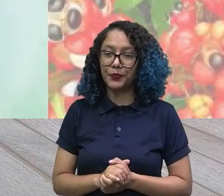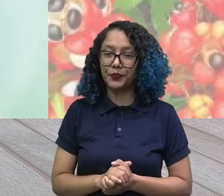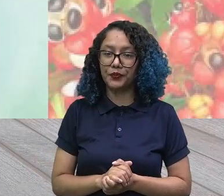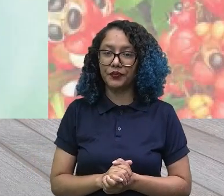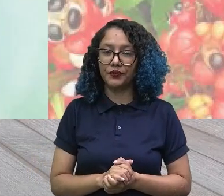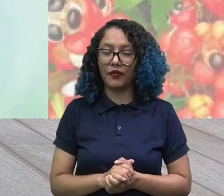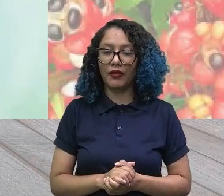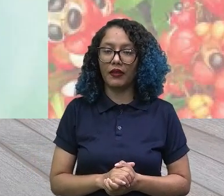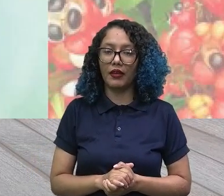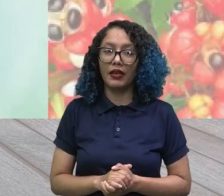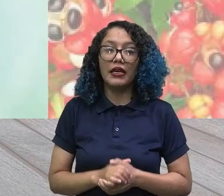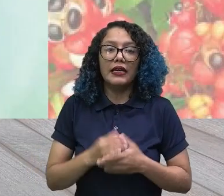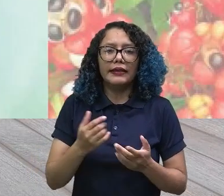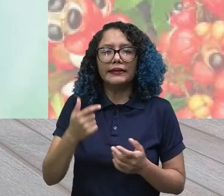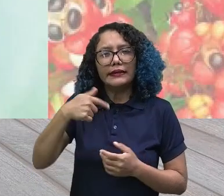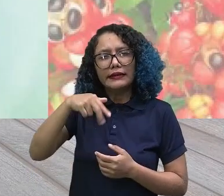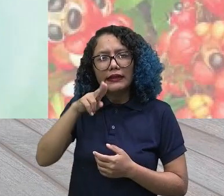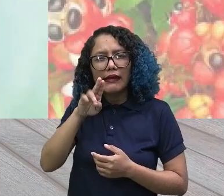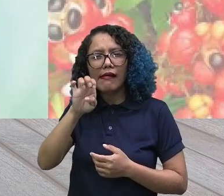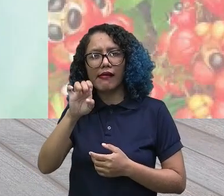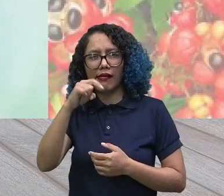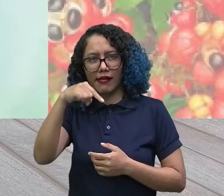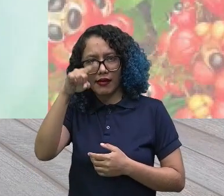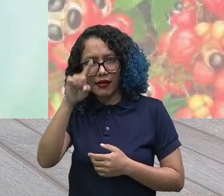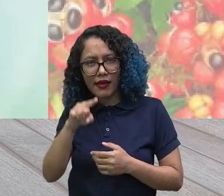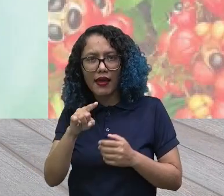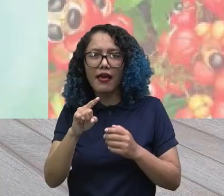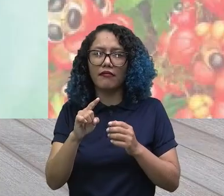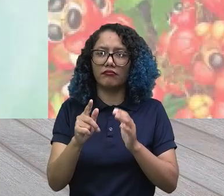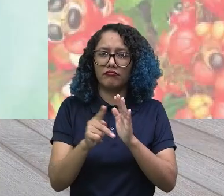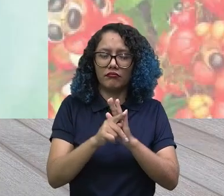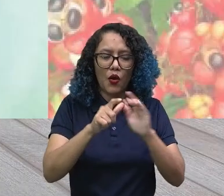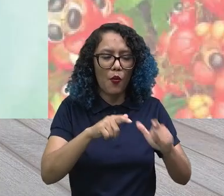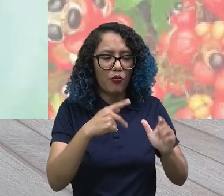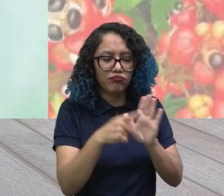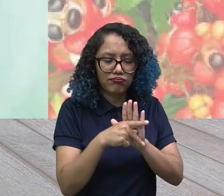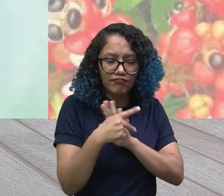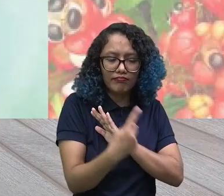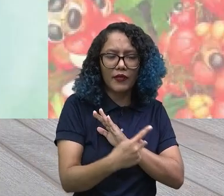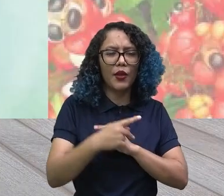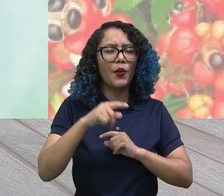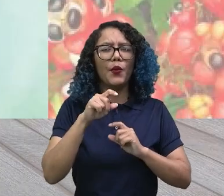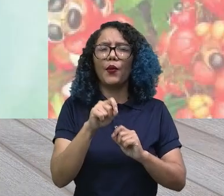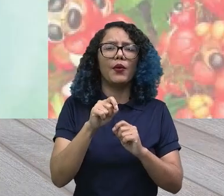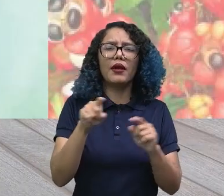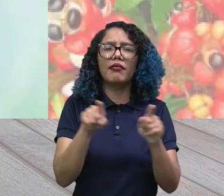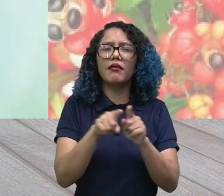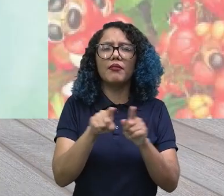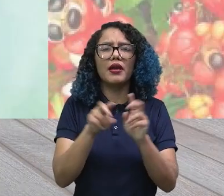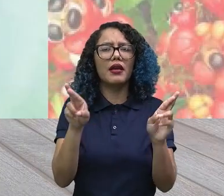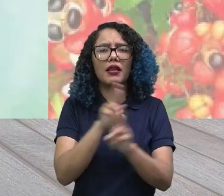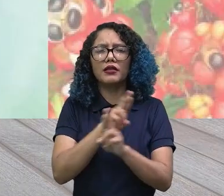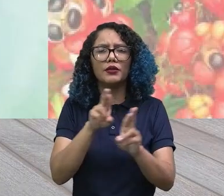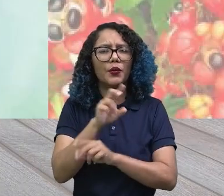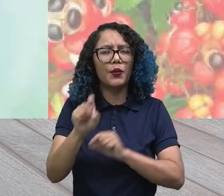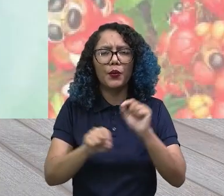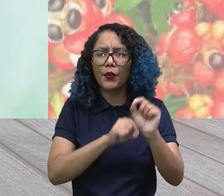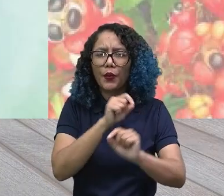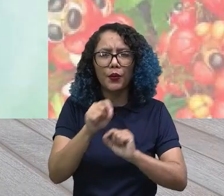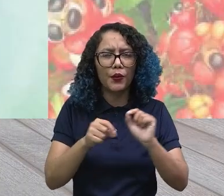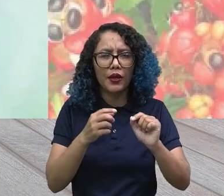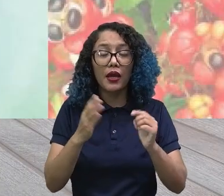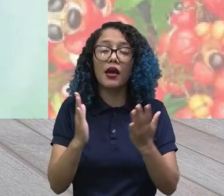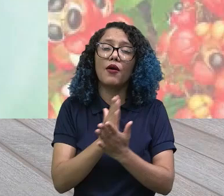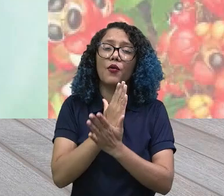esse quê de pertencimento, a gente vai verificar aí também, né, que vai estar relacionada ao quê?